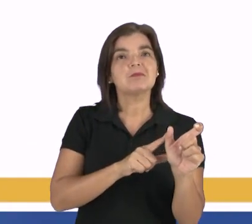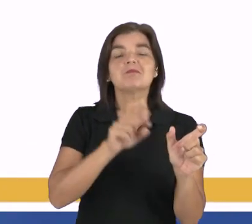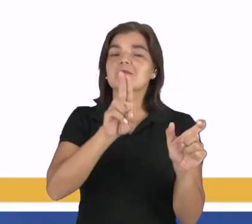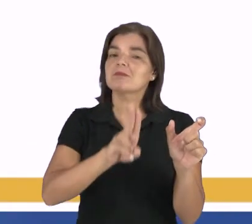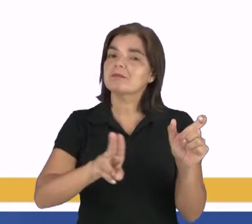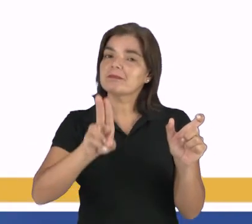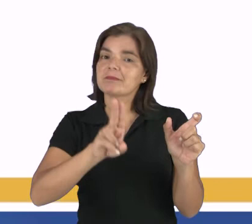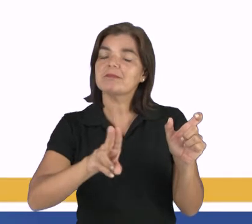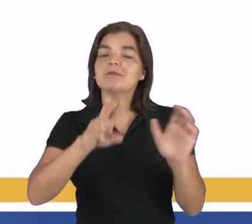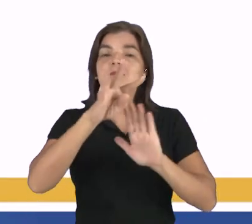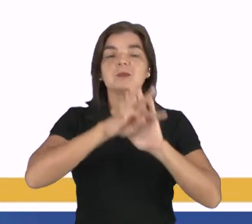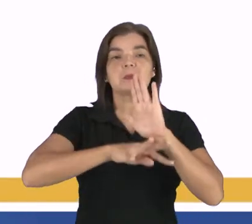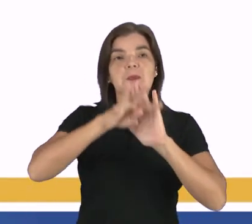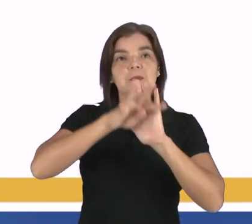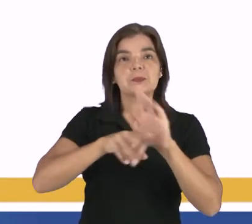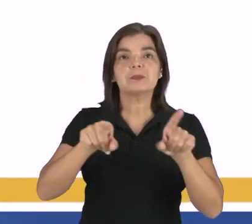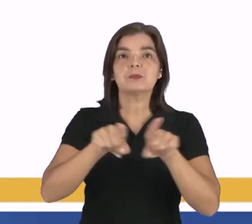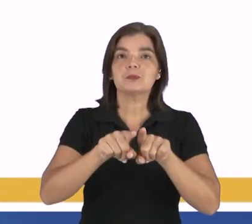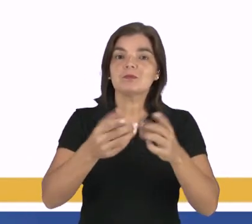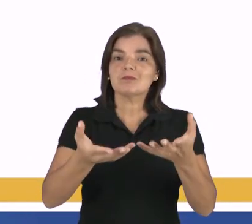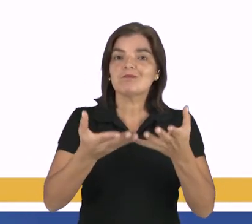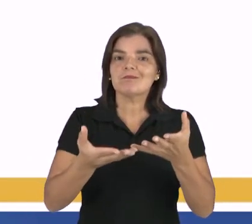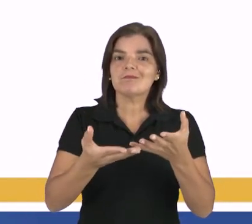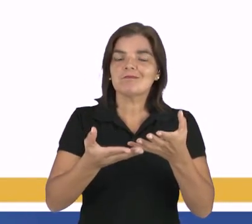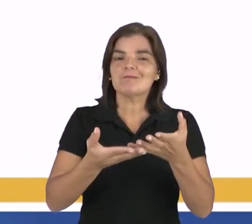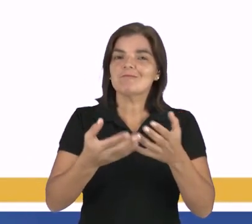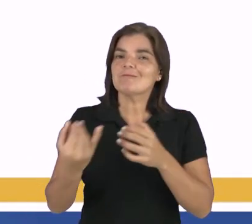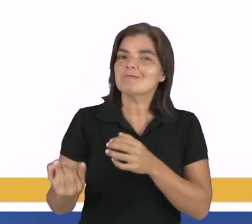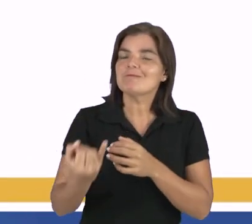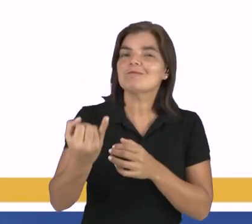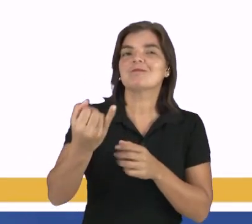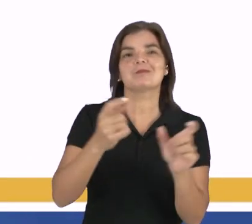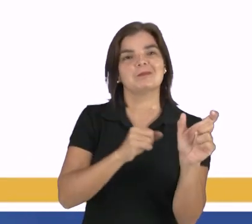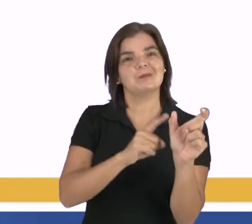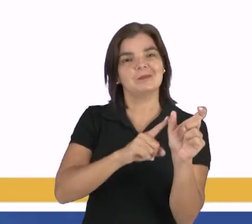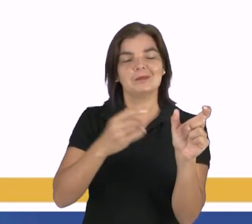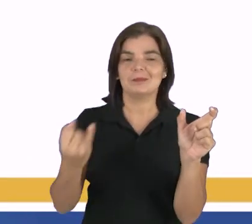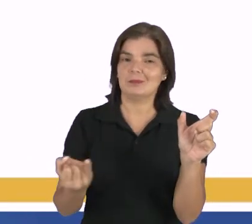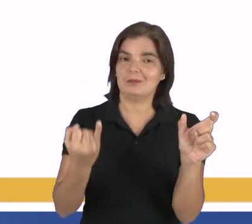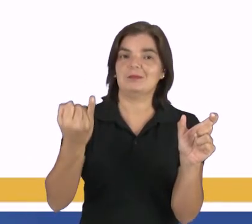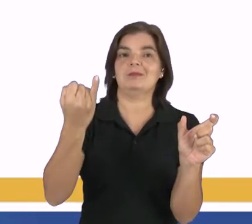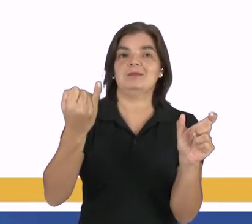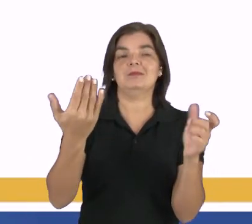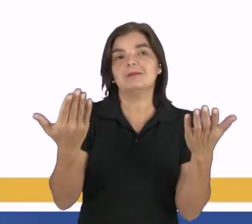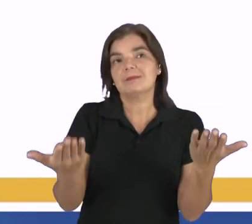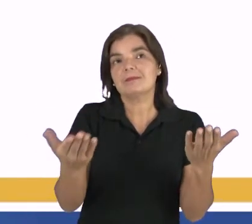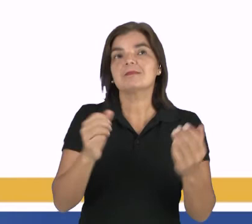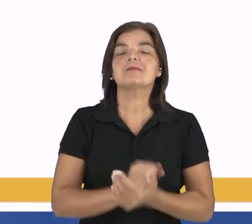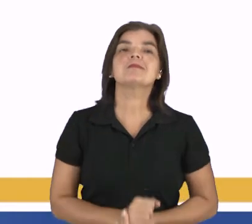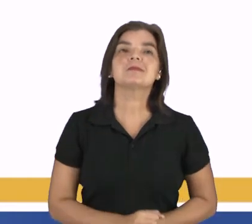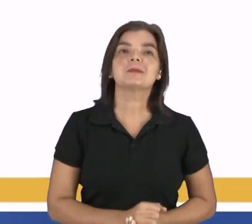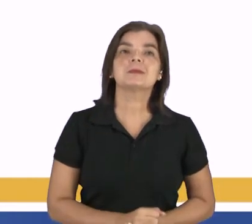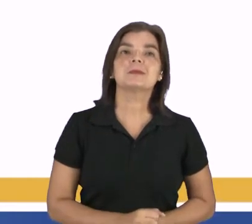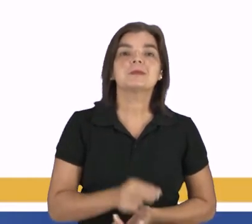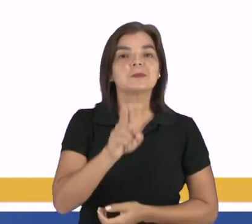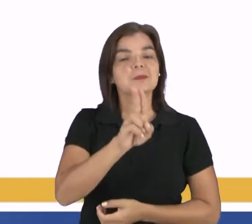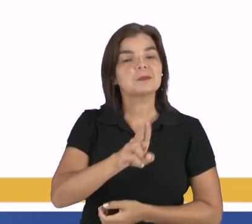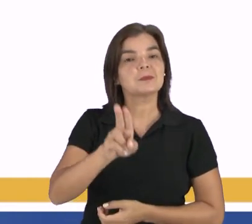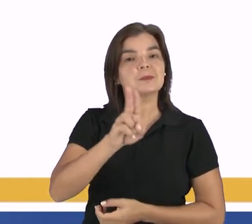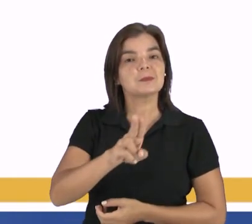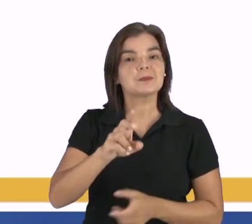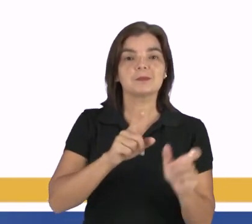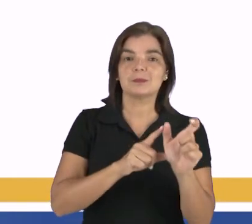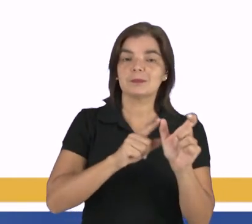ela é utilizada num texto quando eu quero dar ênfase à palavra-chave. Neste caso aqui, foi